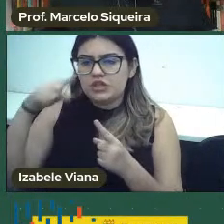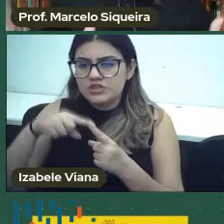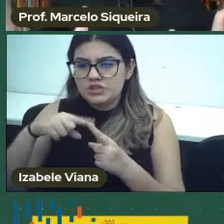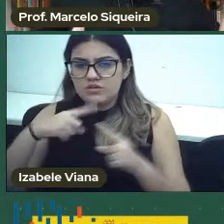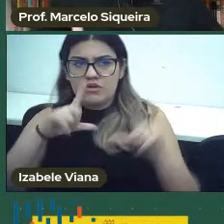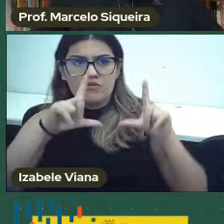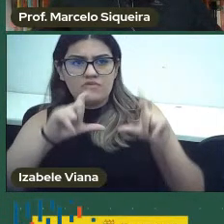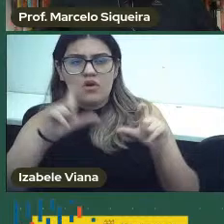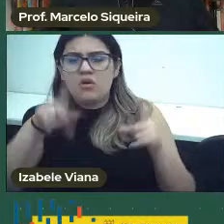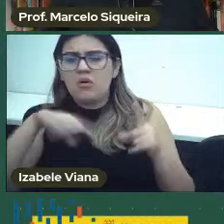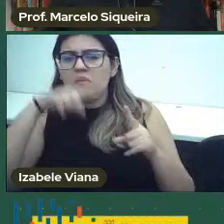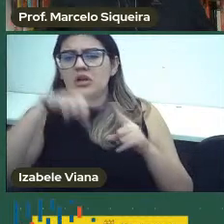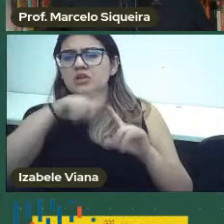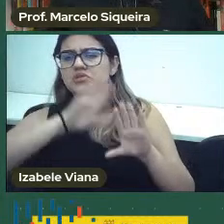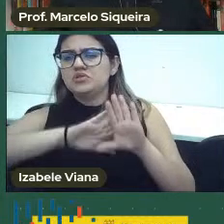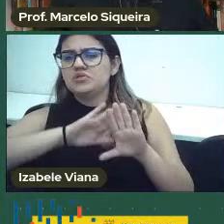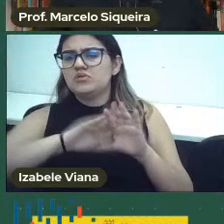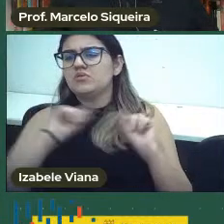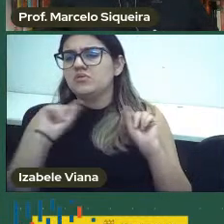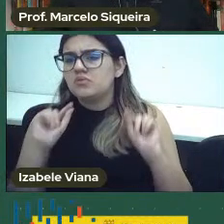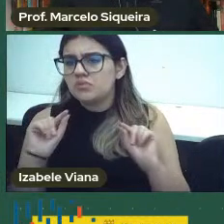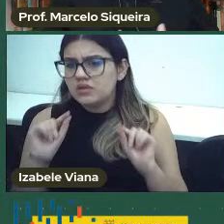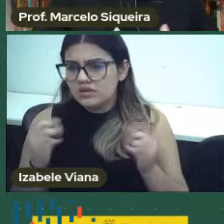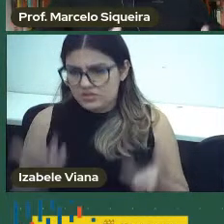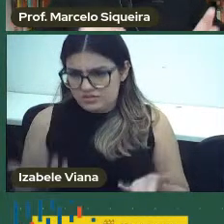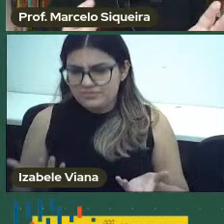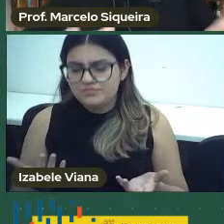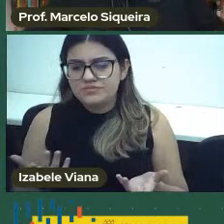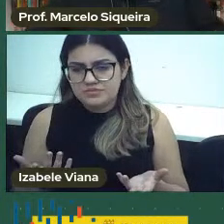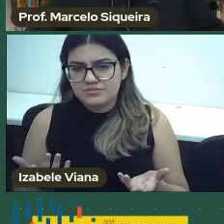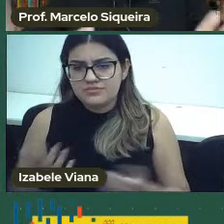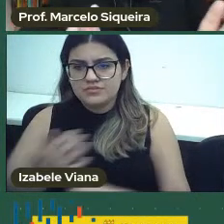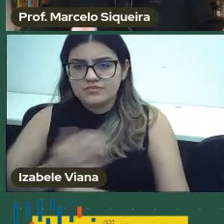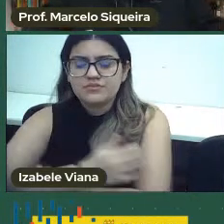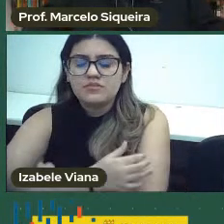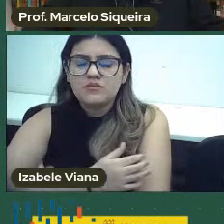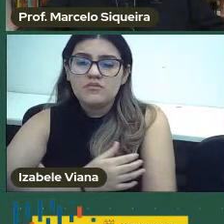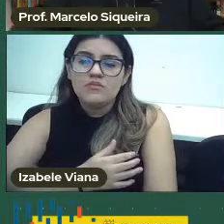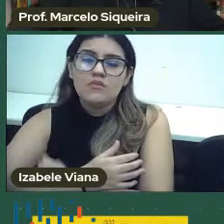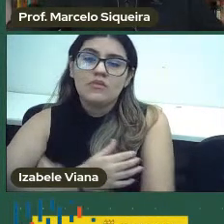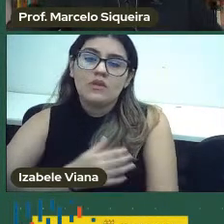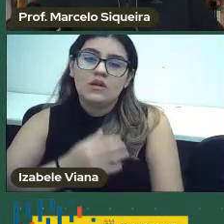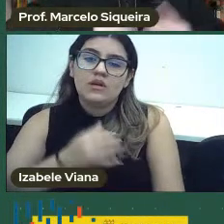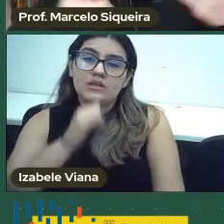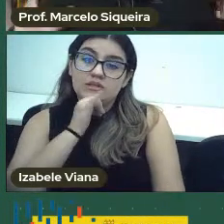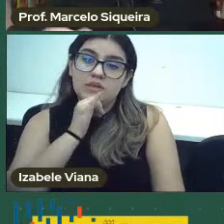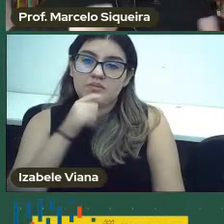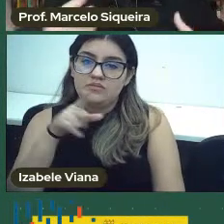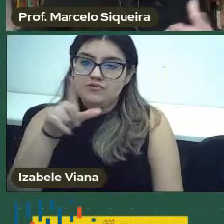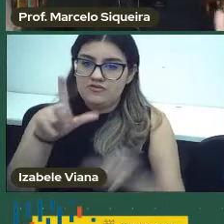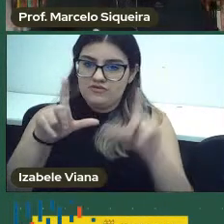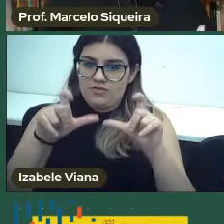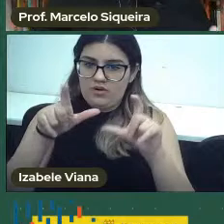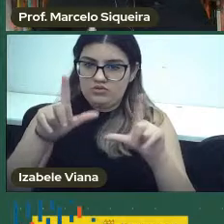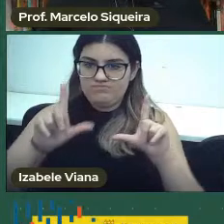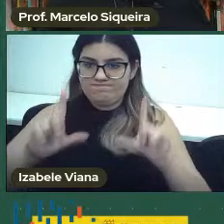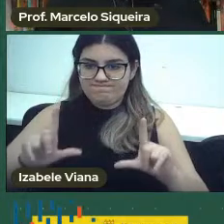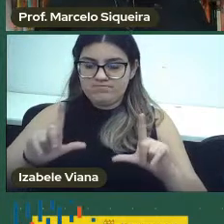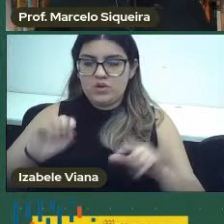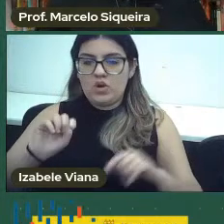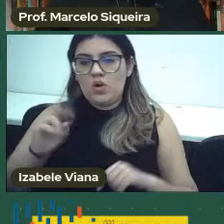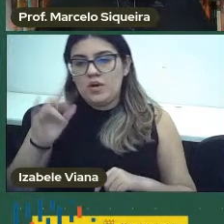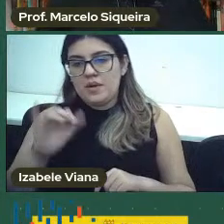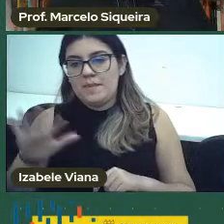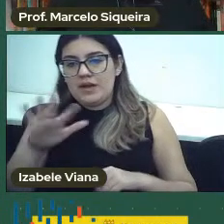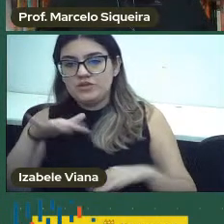aquela imagem, registrar aquela imagem, ou de forma fixa, como essa fotografia, ou numa imagem em movimento,